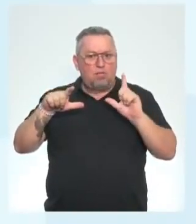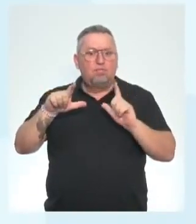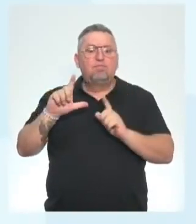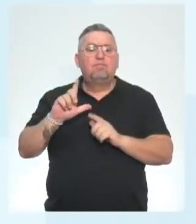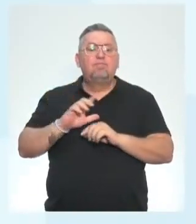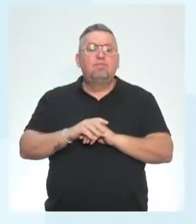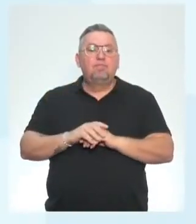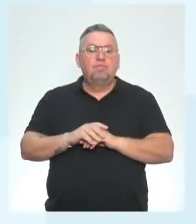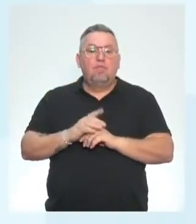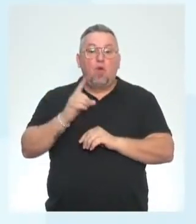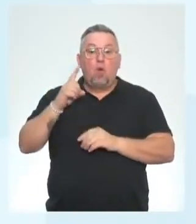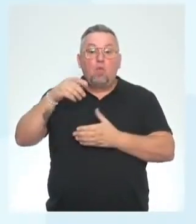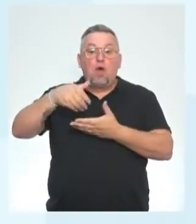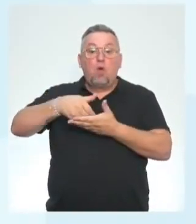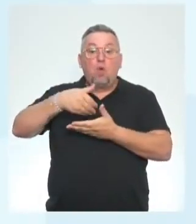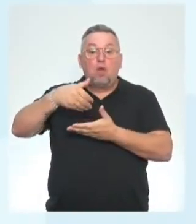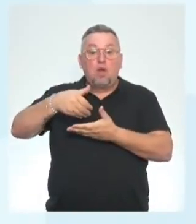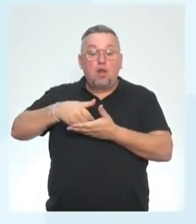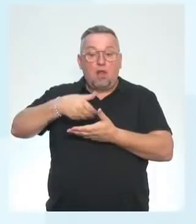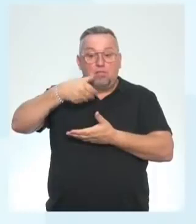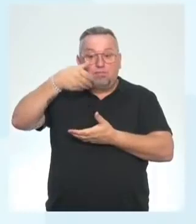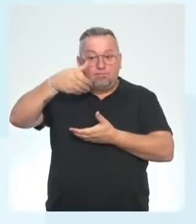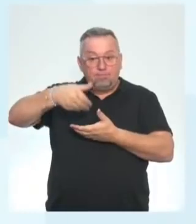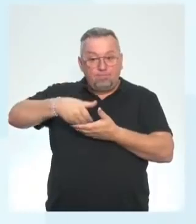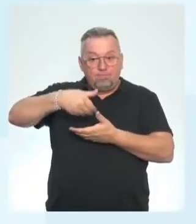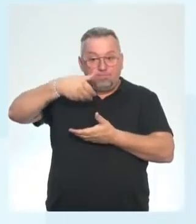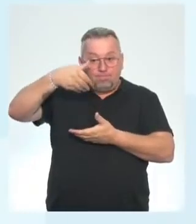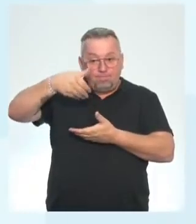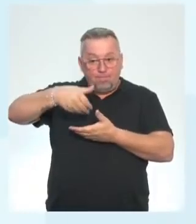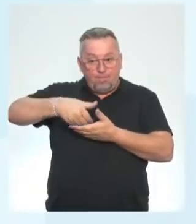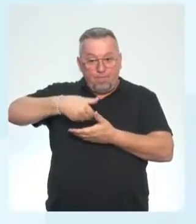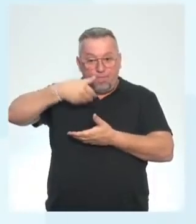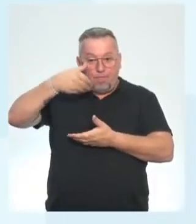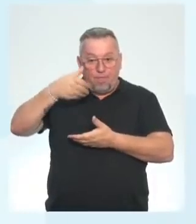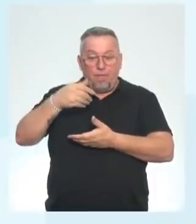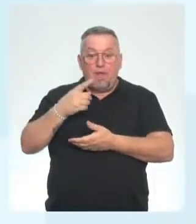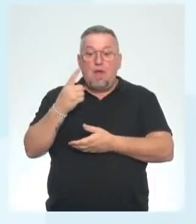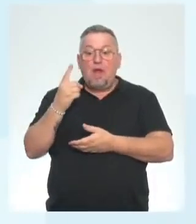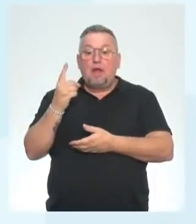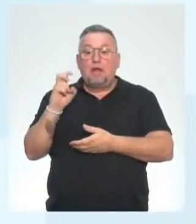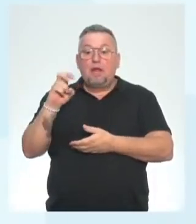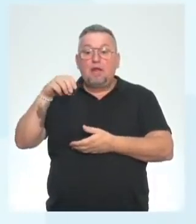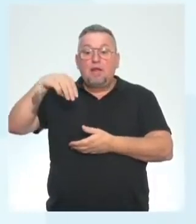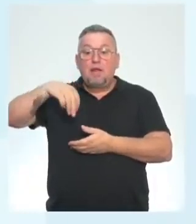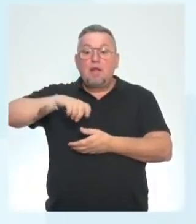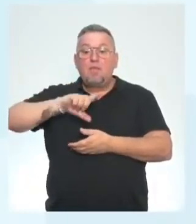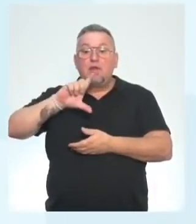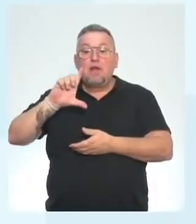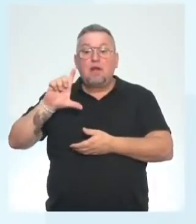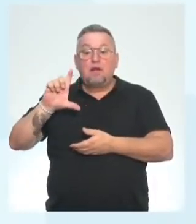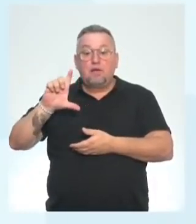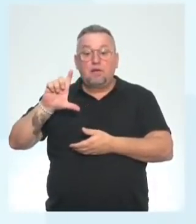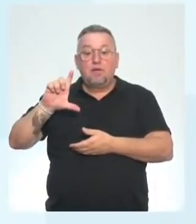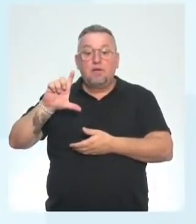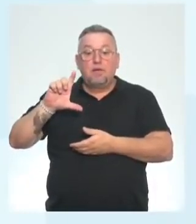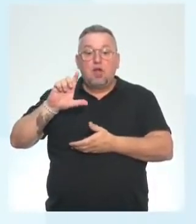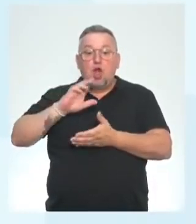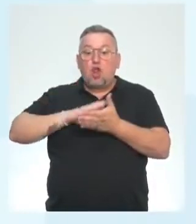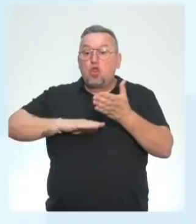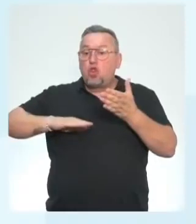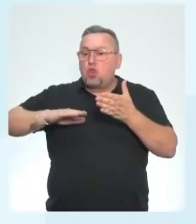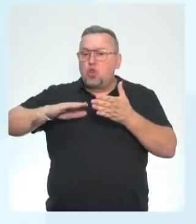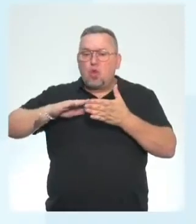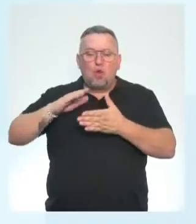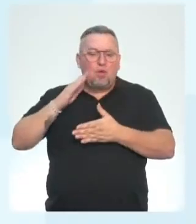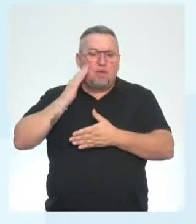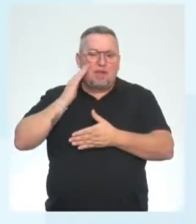ml. Uma colher de sopa, no caso aí a cheia, como ela comentou, é 15 ml. Todo mundo sabe que a